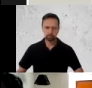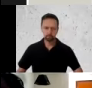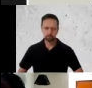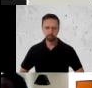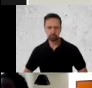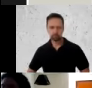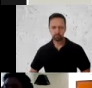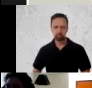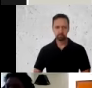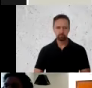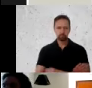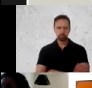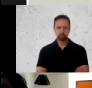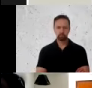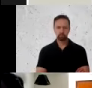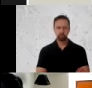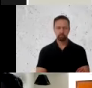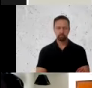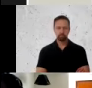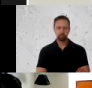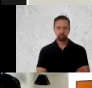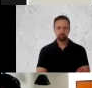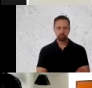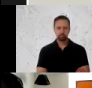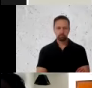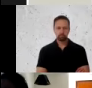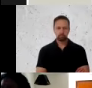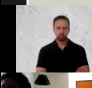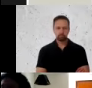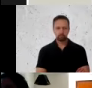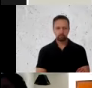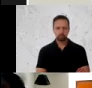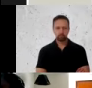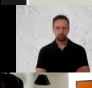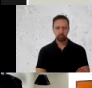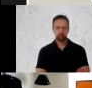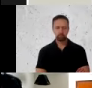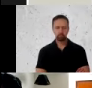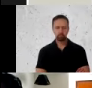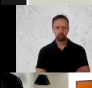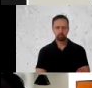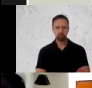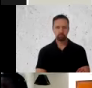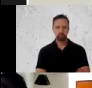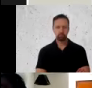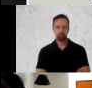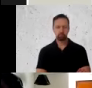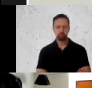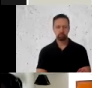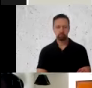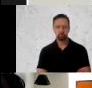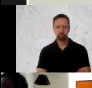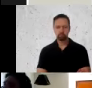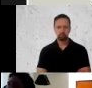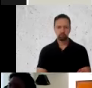uso de crédito com garantia, tiveram maior crescimento na relação dos investimentos sobre os ativos, também chegaram a ter um maior crescimento no